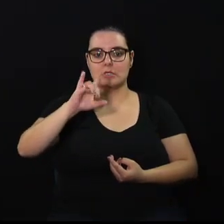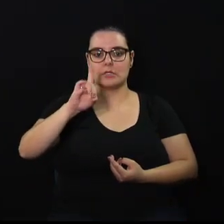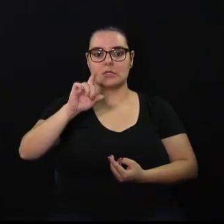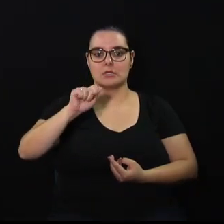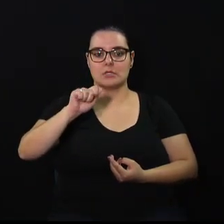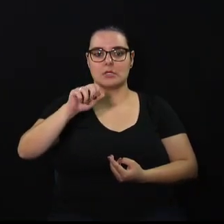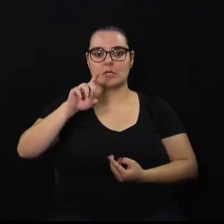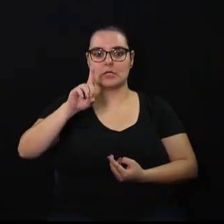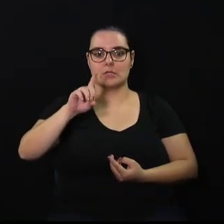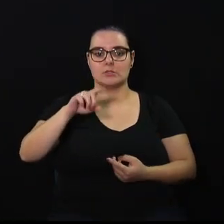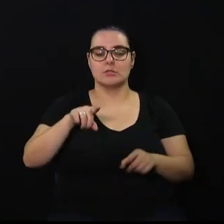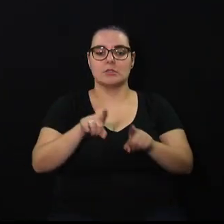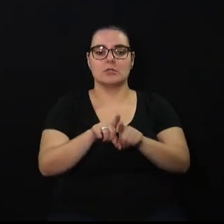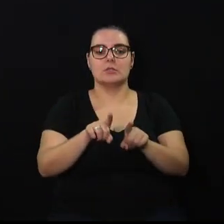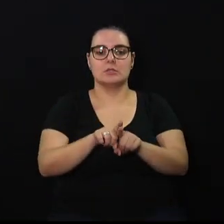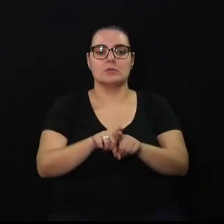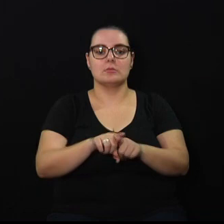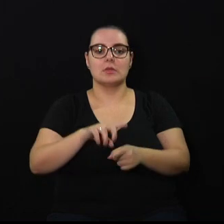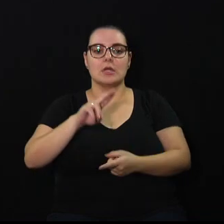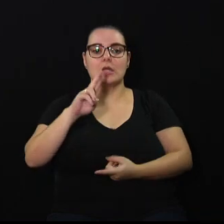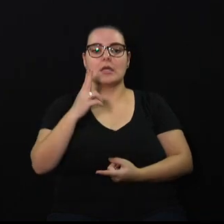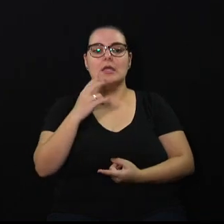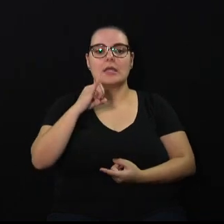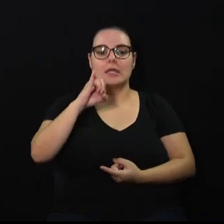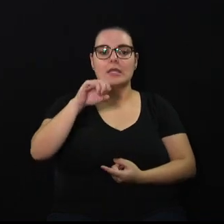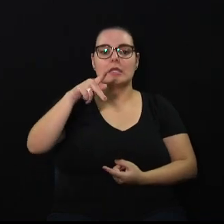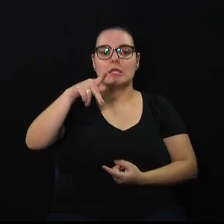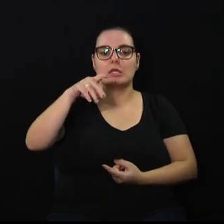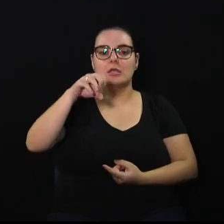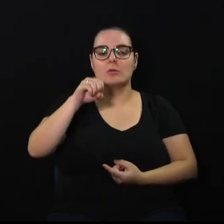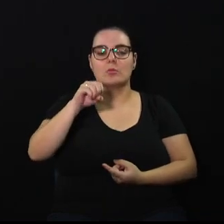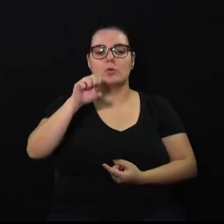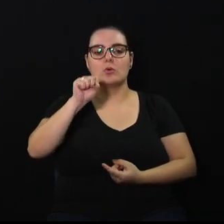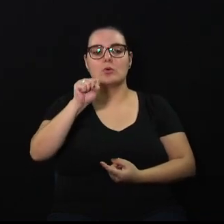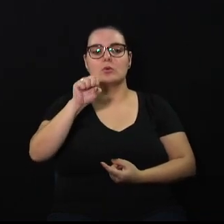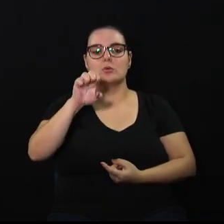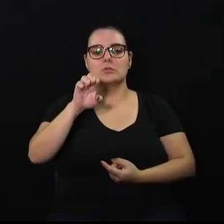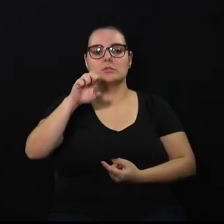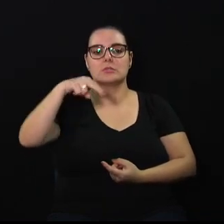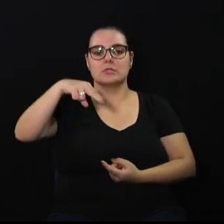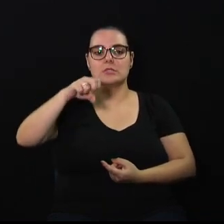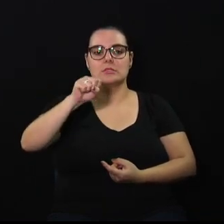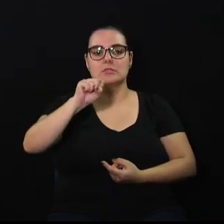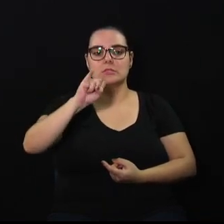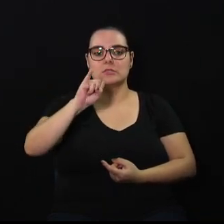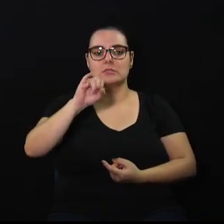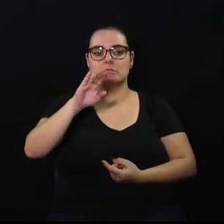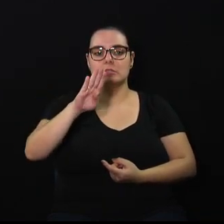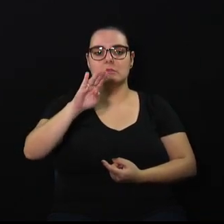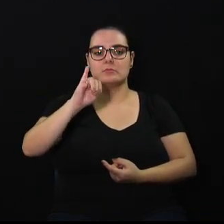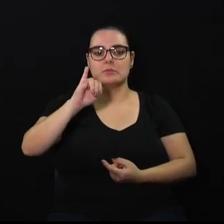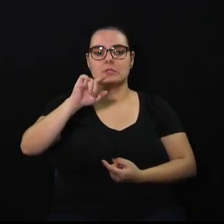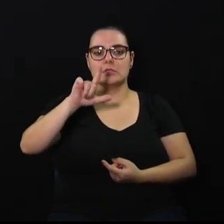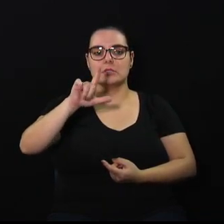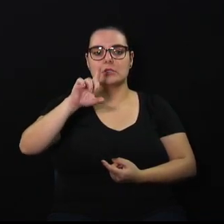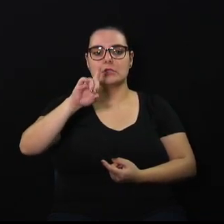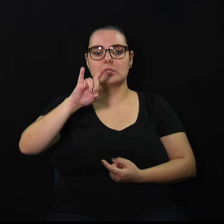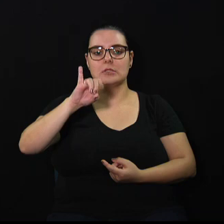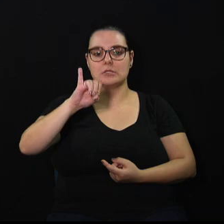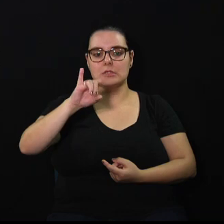de digitação de irritabilidade do choro das dor quando ele sente na pele né